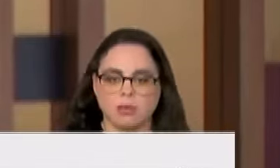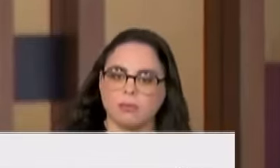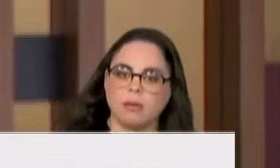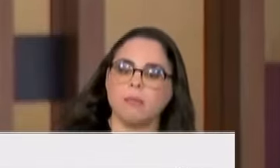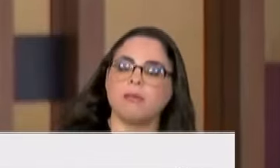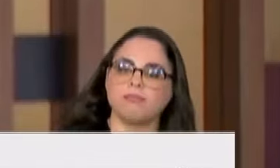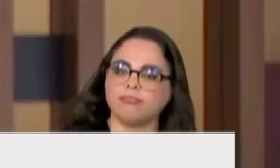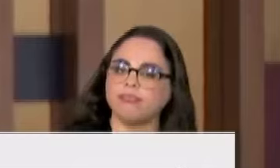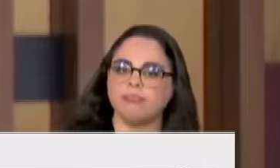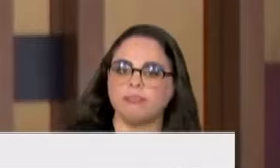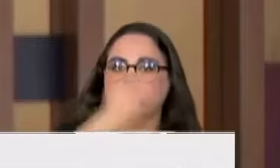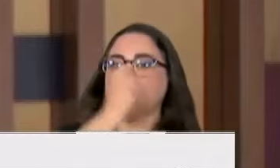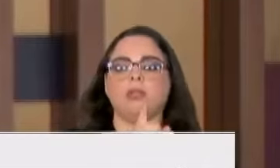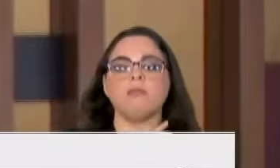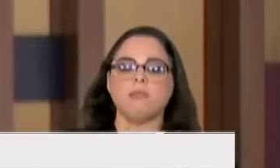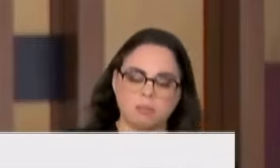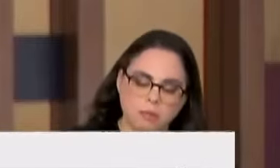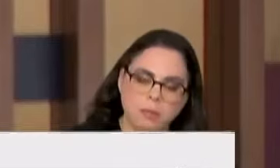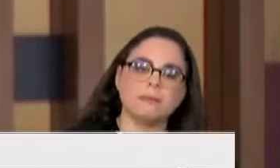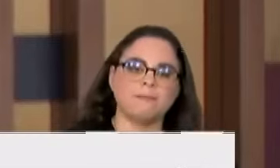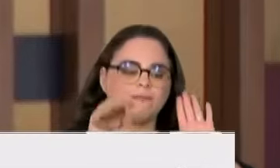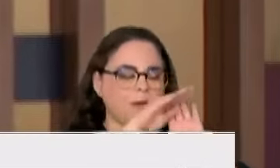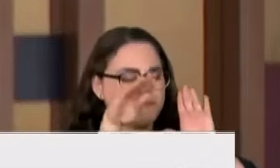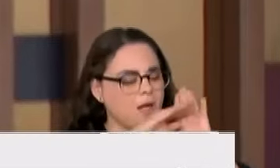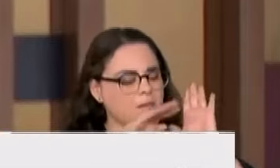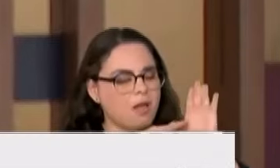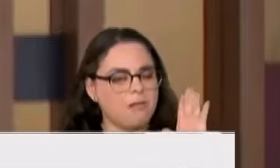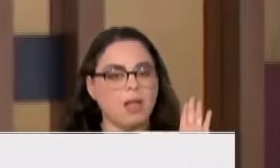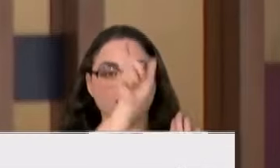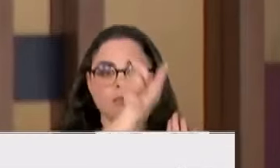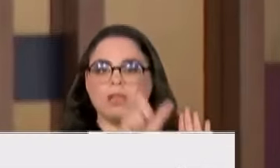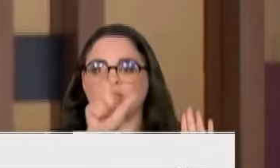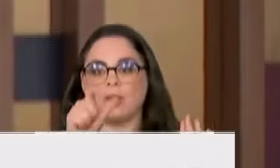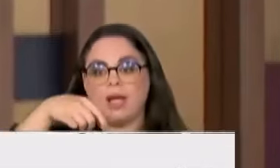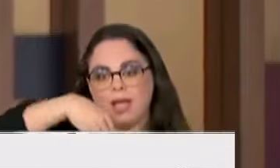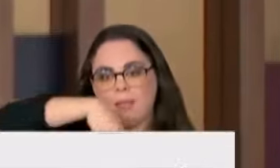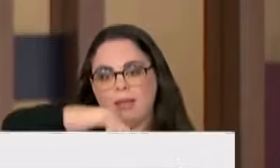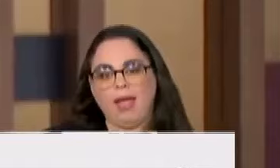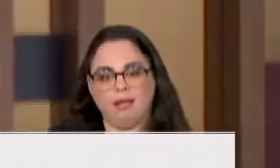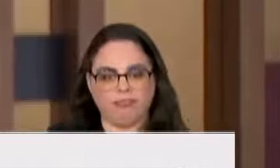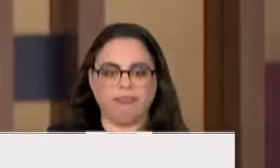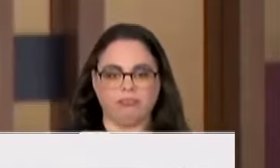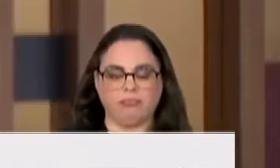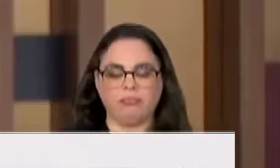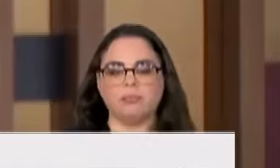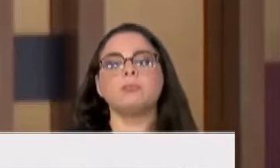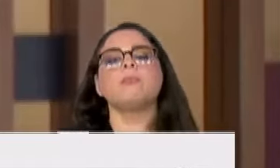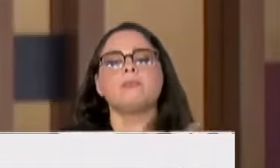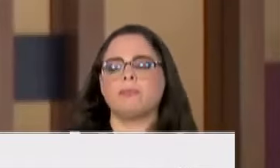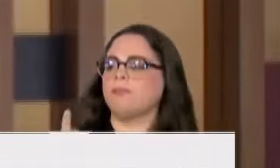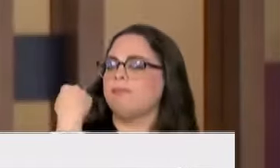né, e nessa coordenação das listagens feitas pelo MRE. Lembro que na